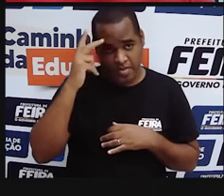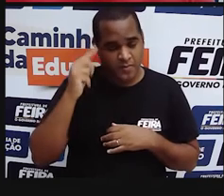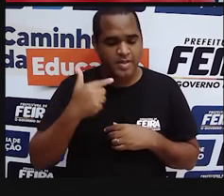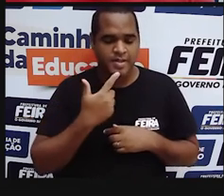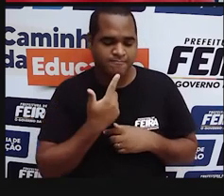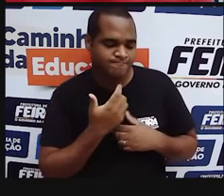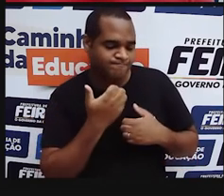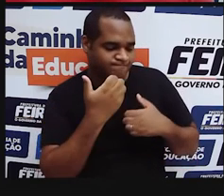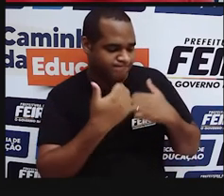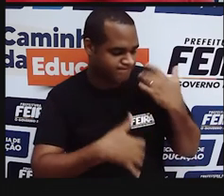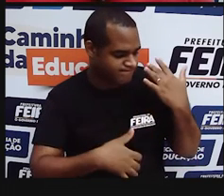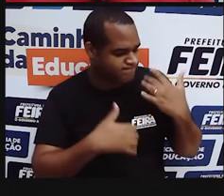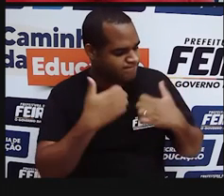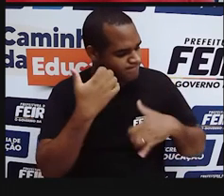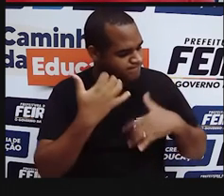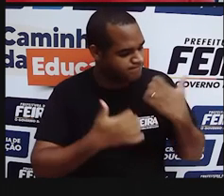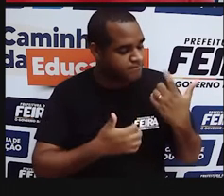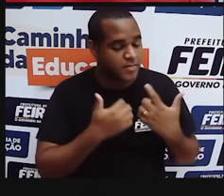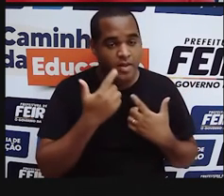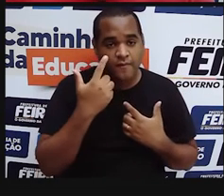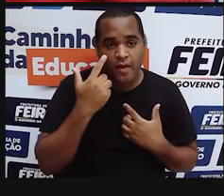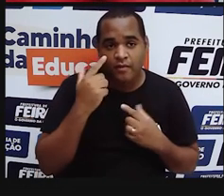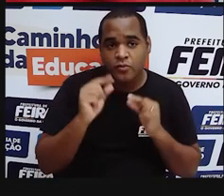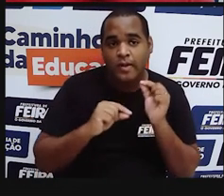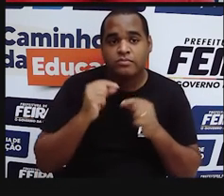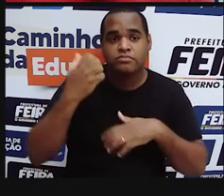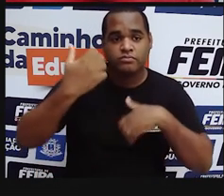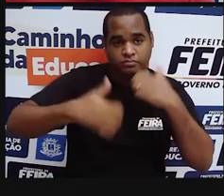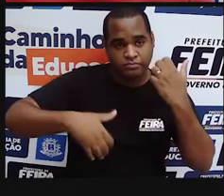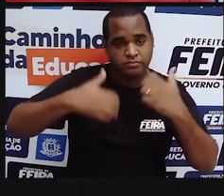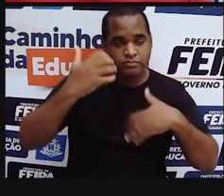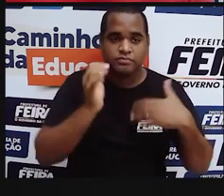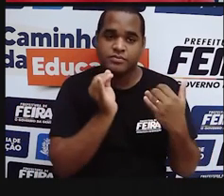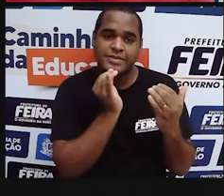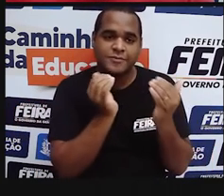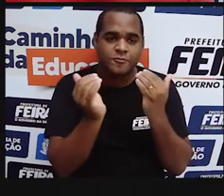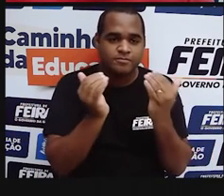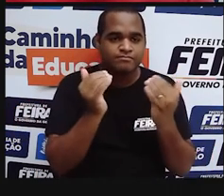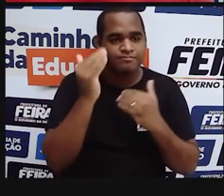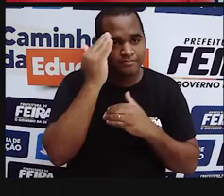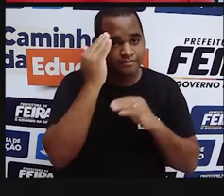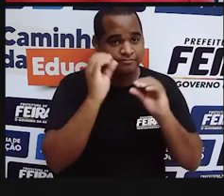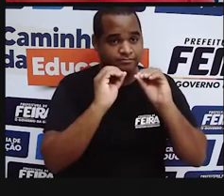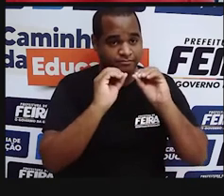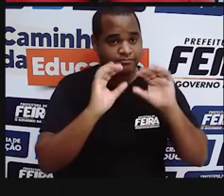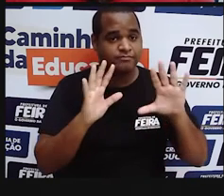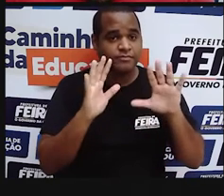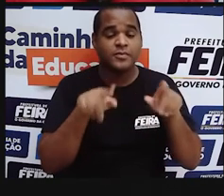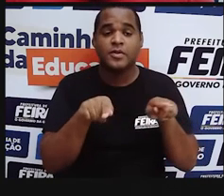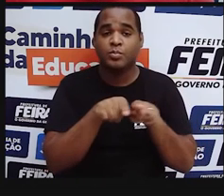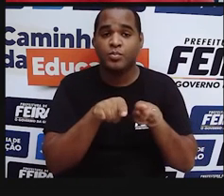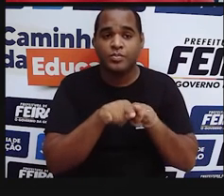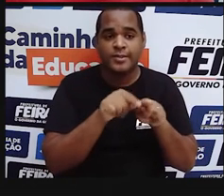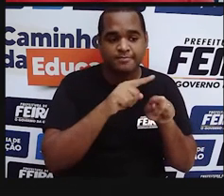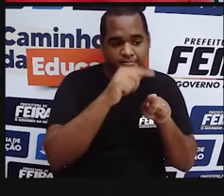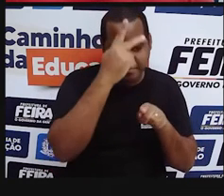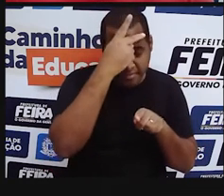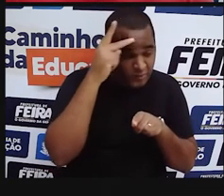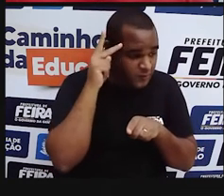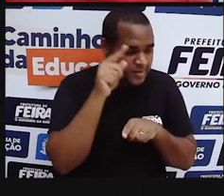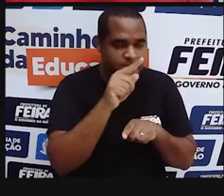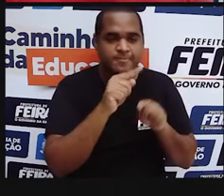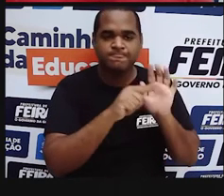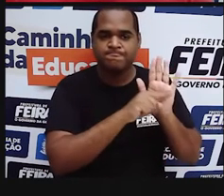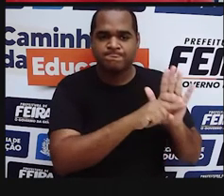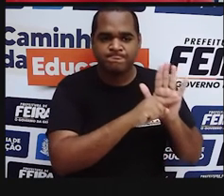sua capacidade de argumentar, de mostrar seu ponto de vista e de convencer de um modo pacífico as